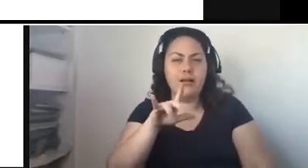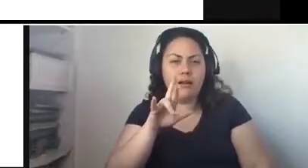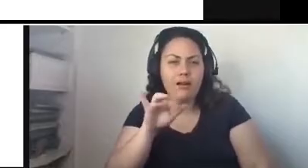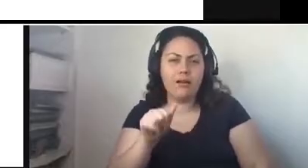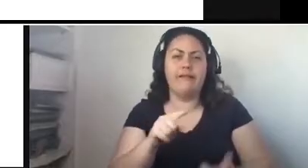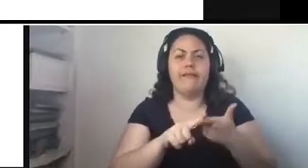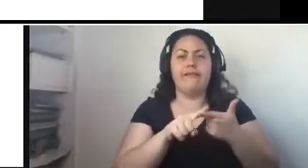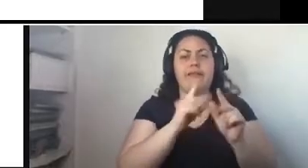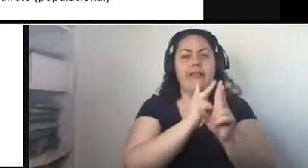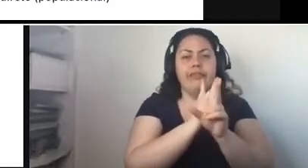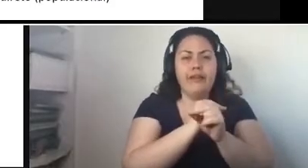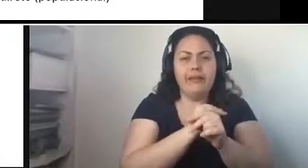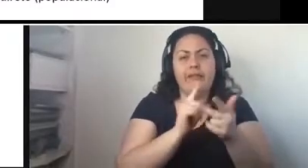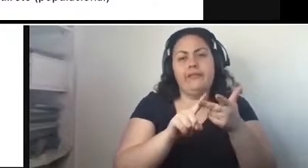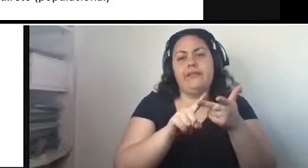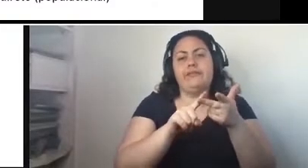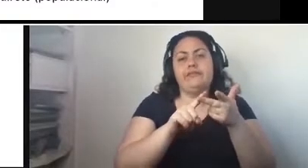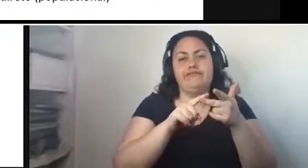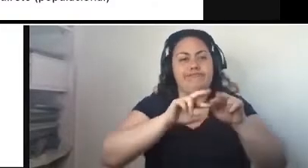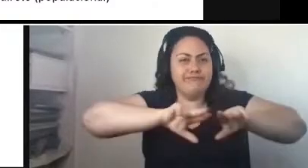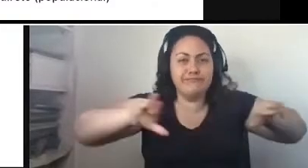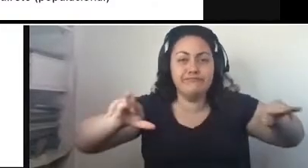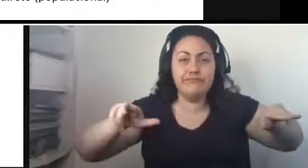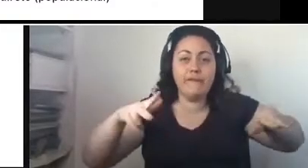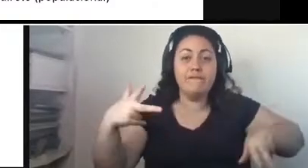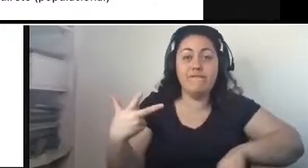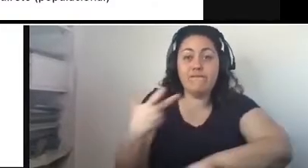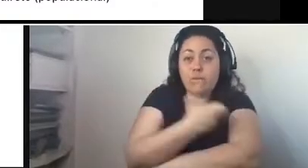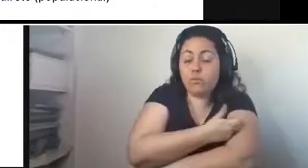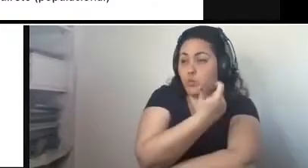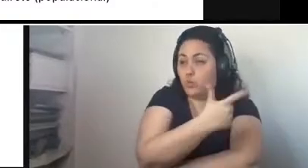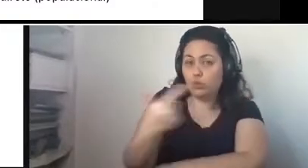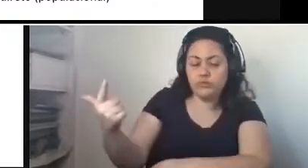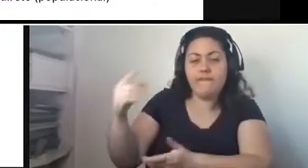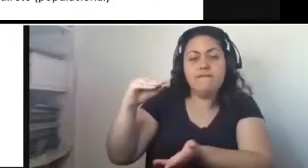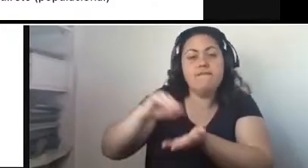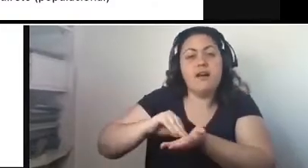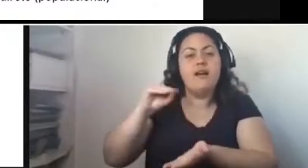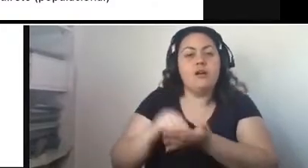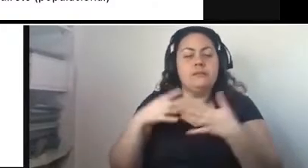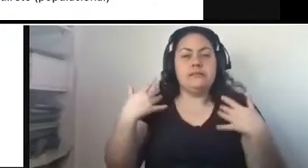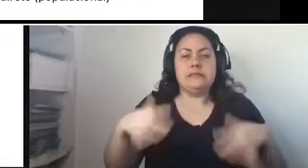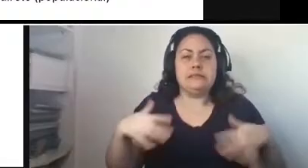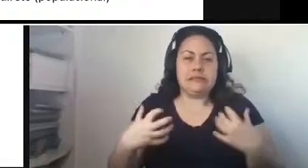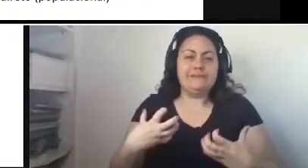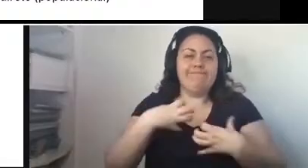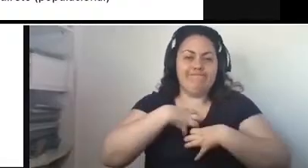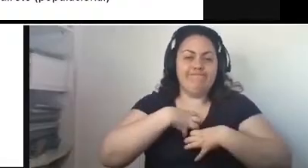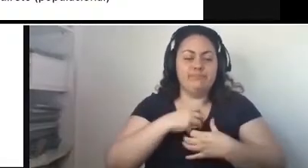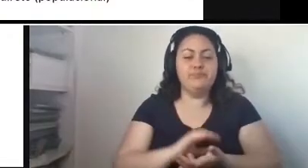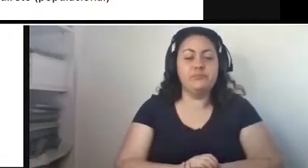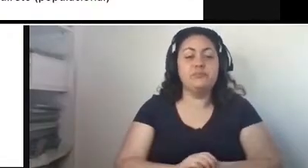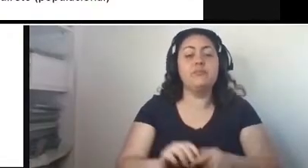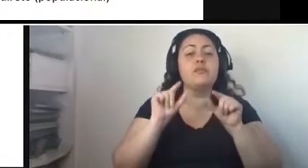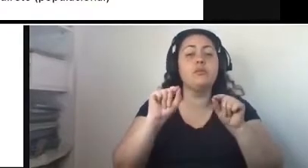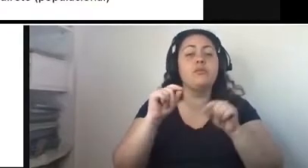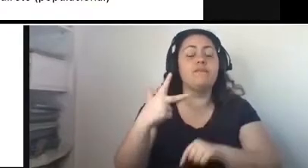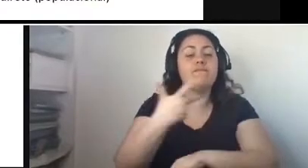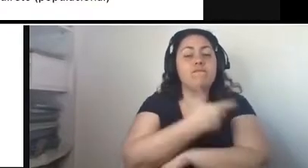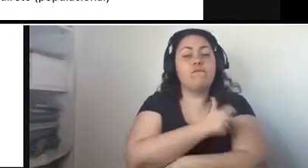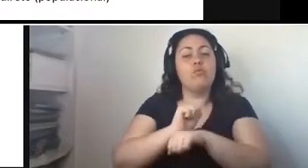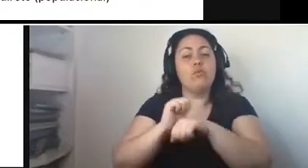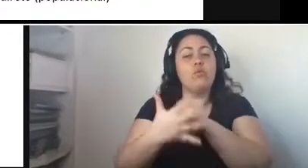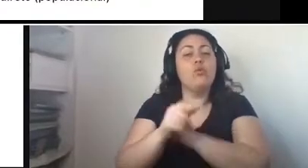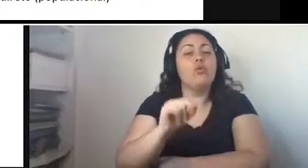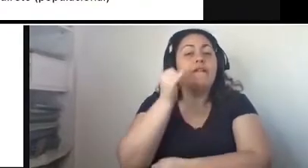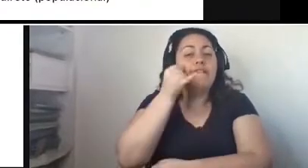muita falta. O que as vacinas contra a Covid-19 nos proporcionam? O que elas evitam? O